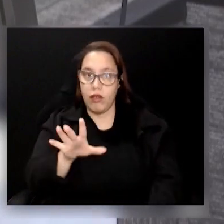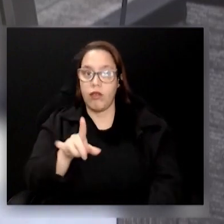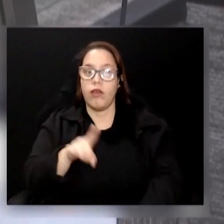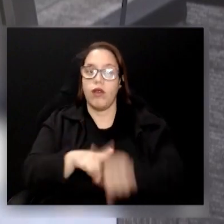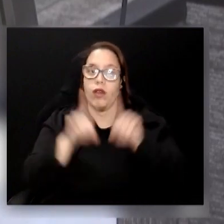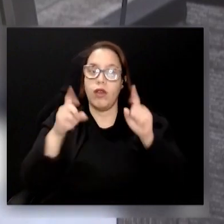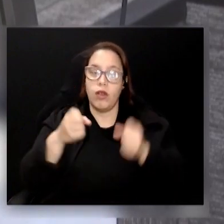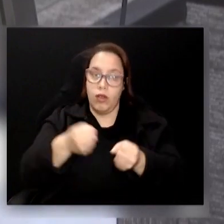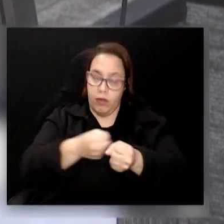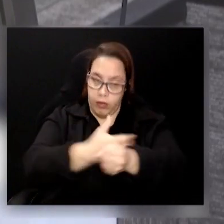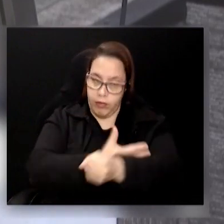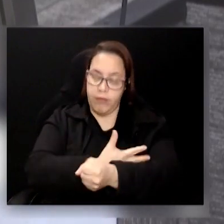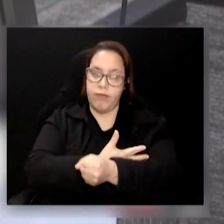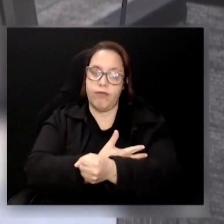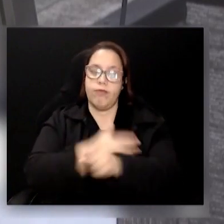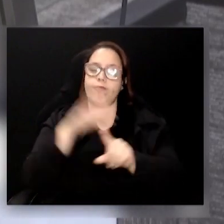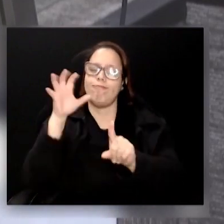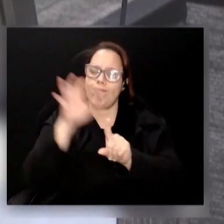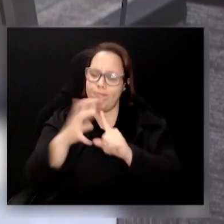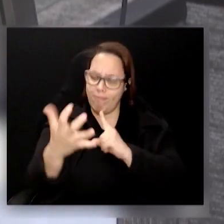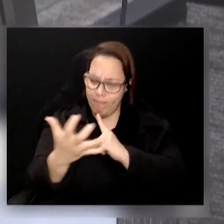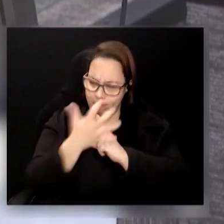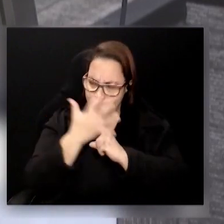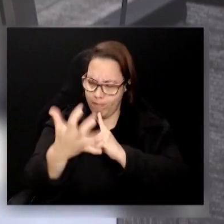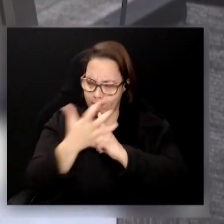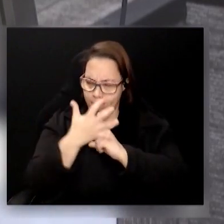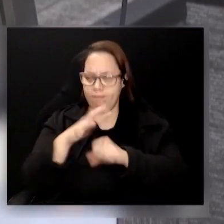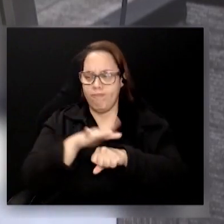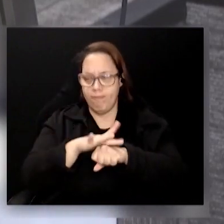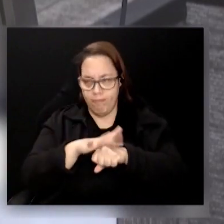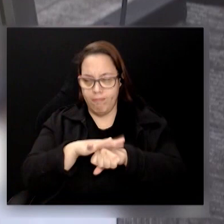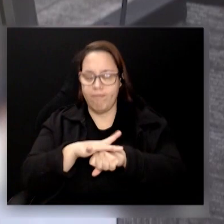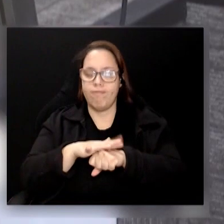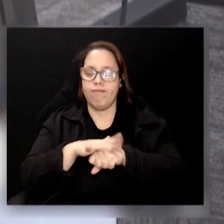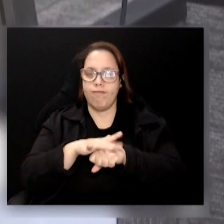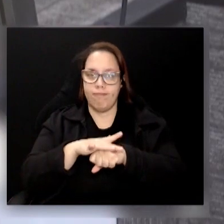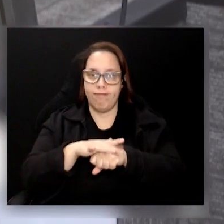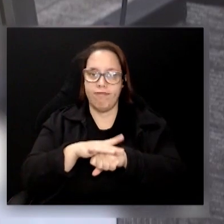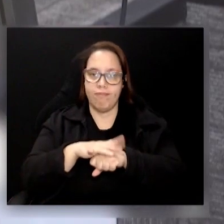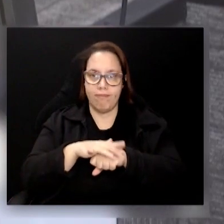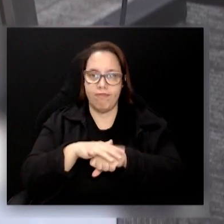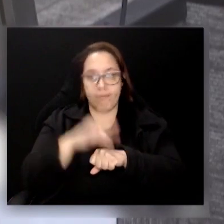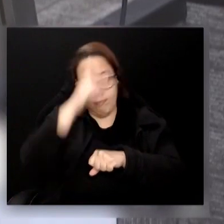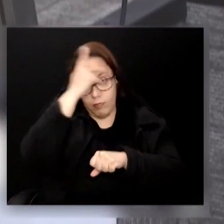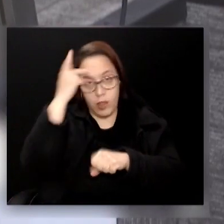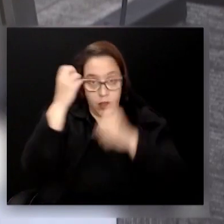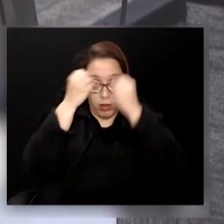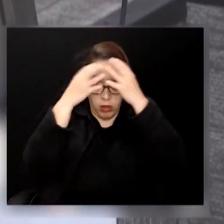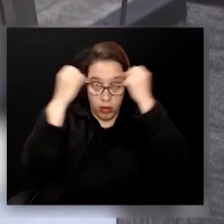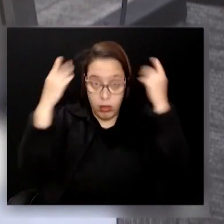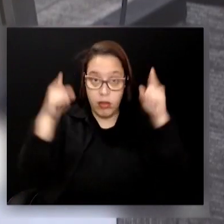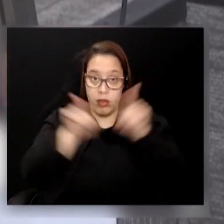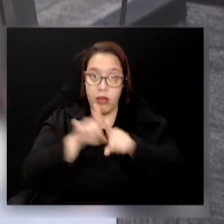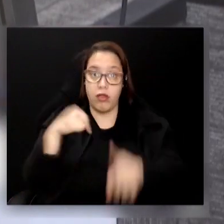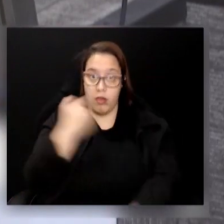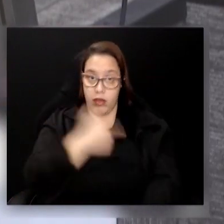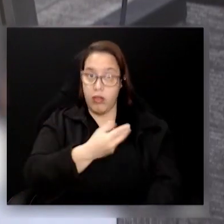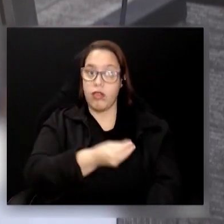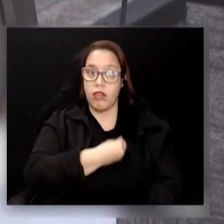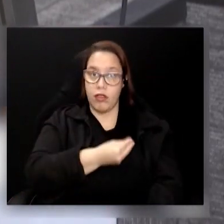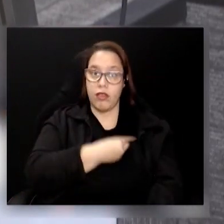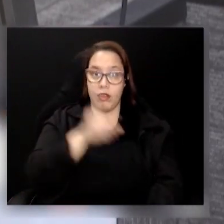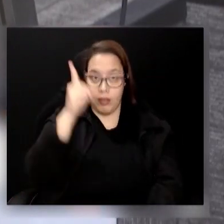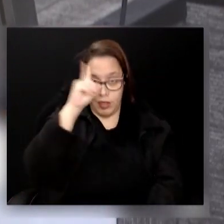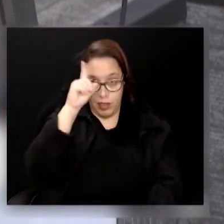emocional influencia muito nessas doenças e também não só nas pessoas neurodivergentes, mas também na nossa vida, né? Pessoas que,